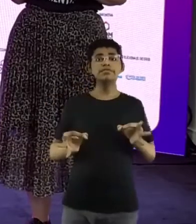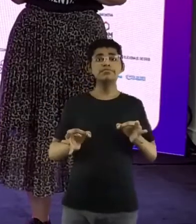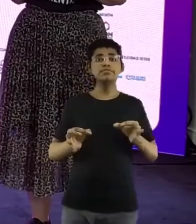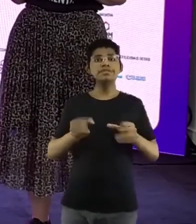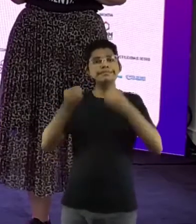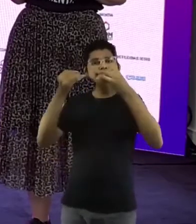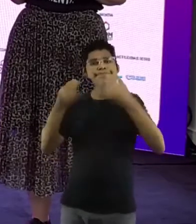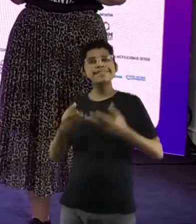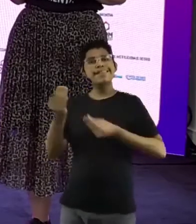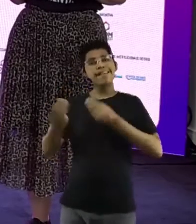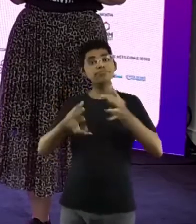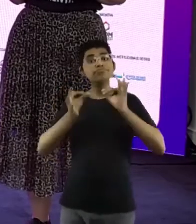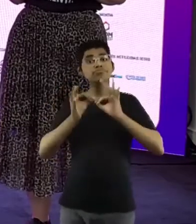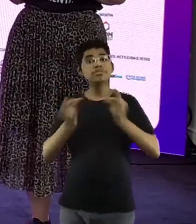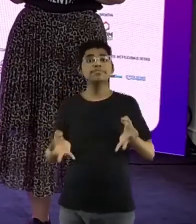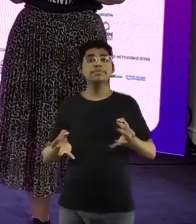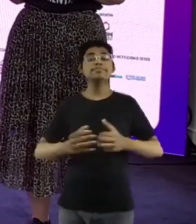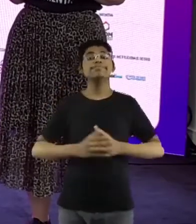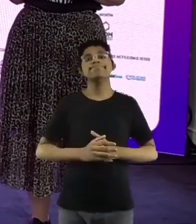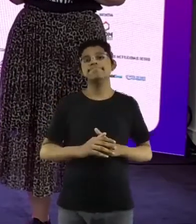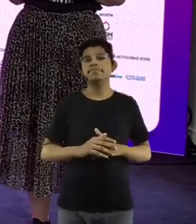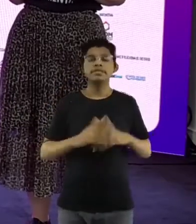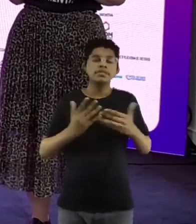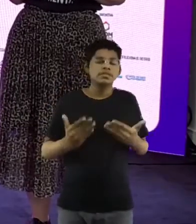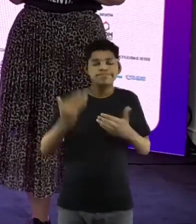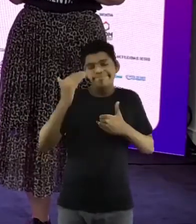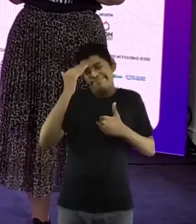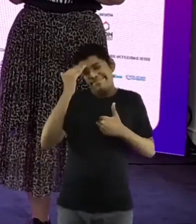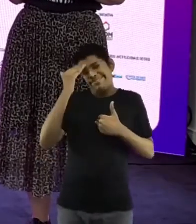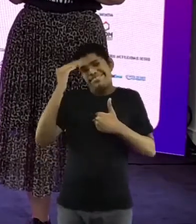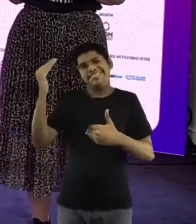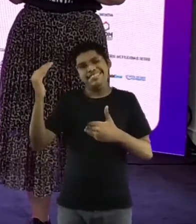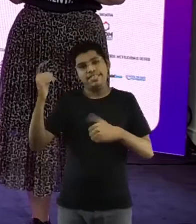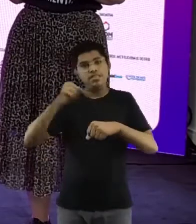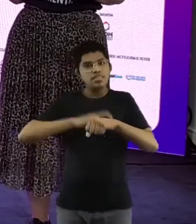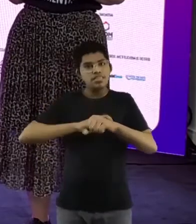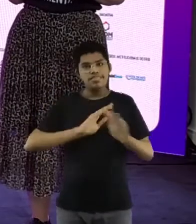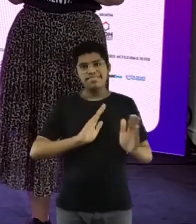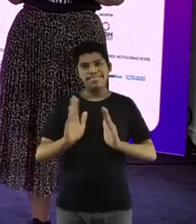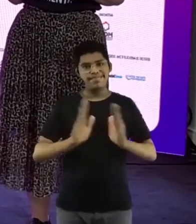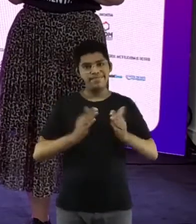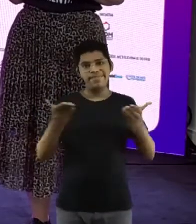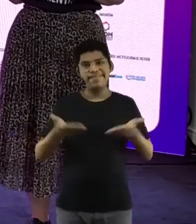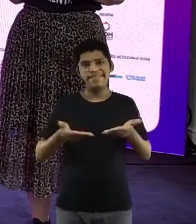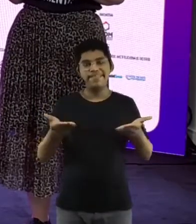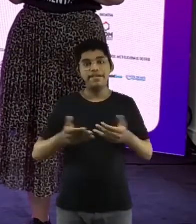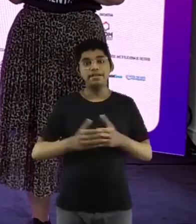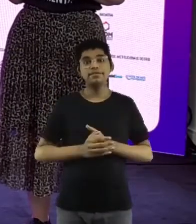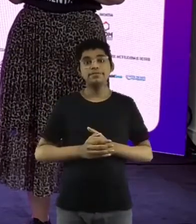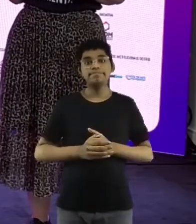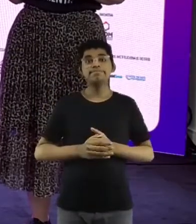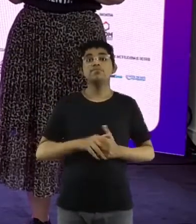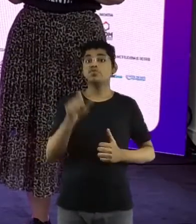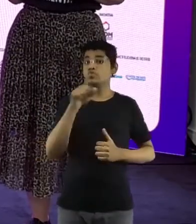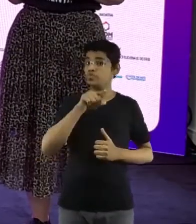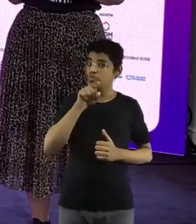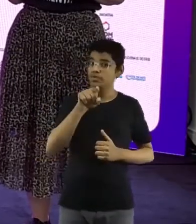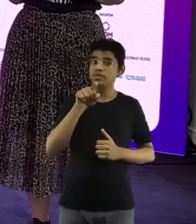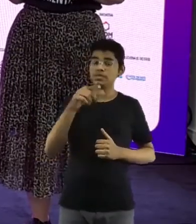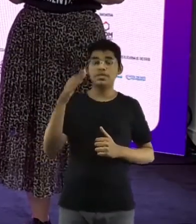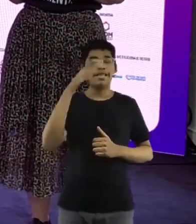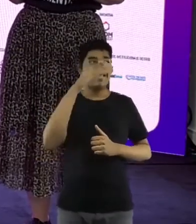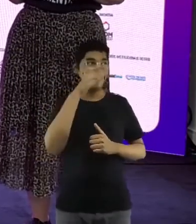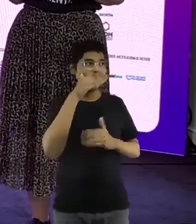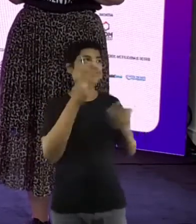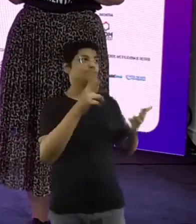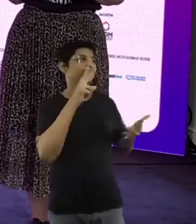que é muita gratidão esse momento, para quem está nos assistindo, para poder compartilhar conosco um